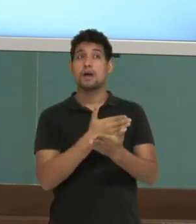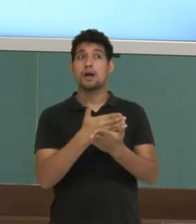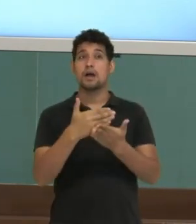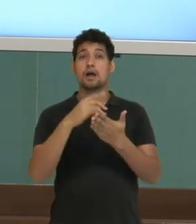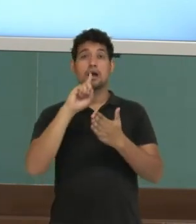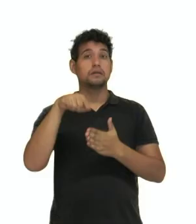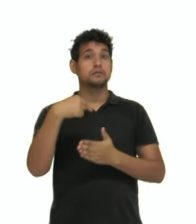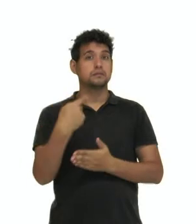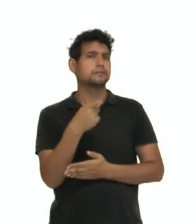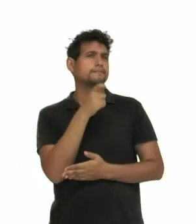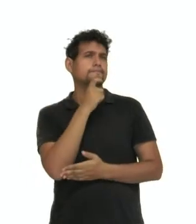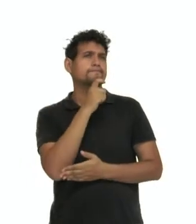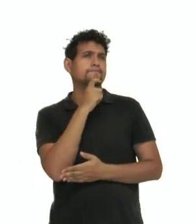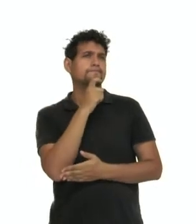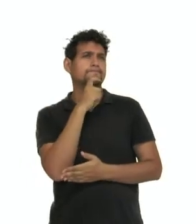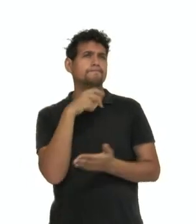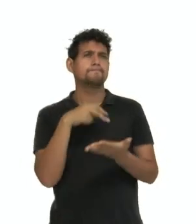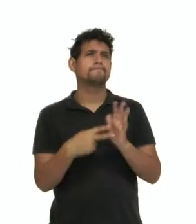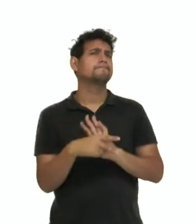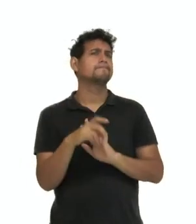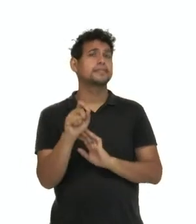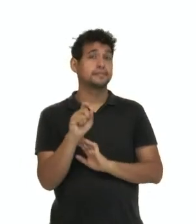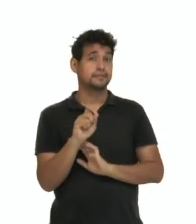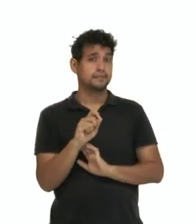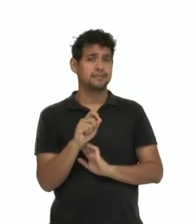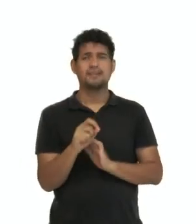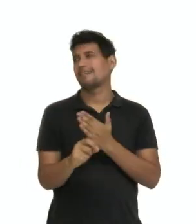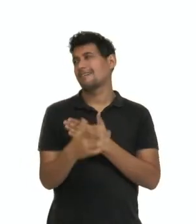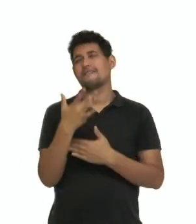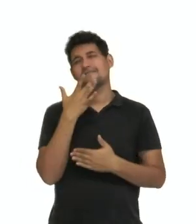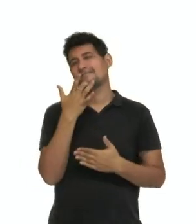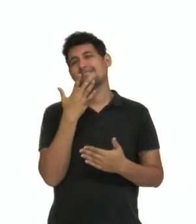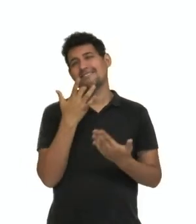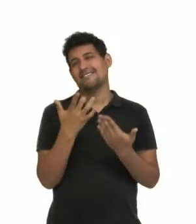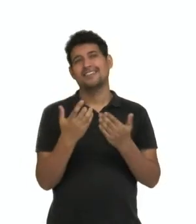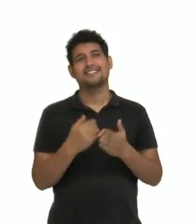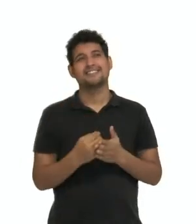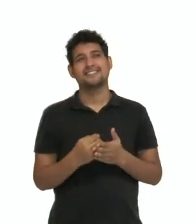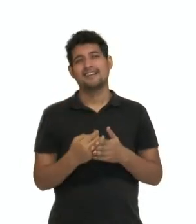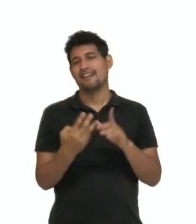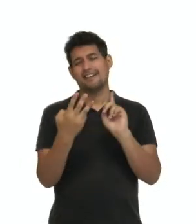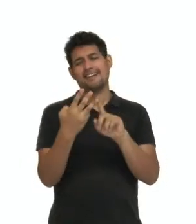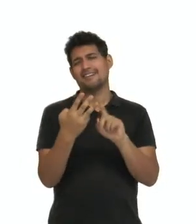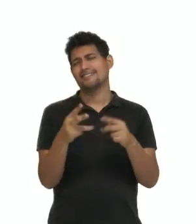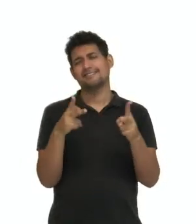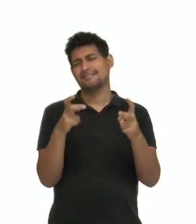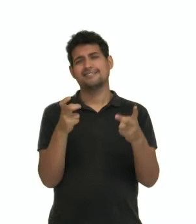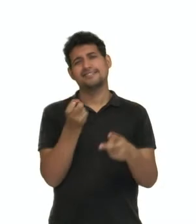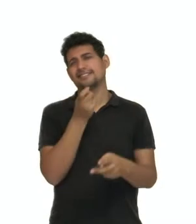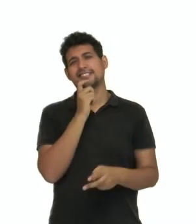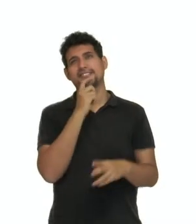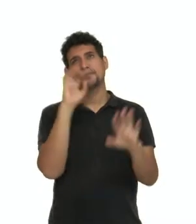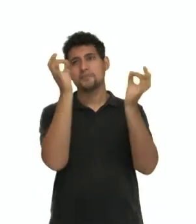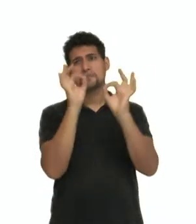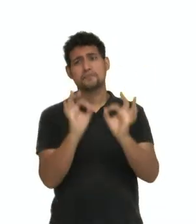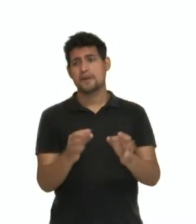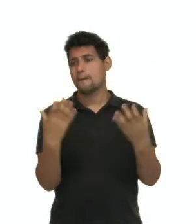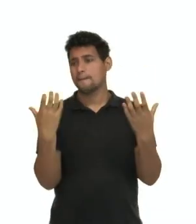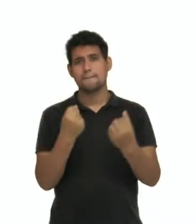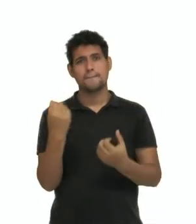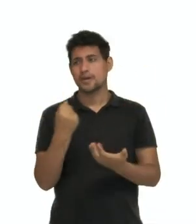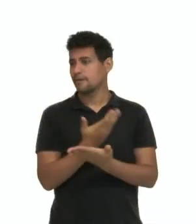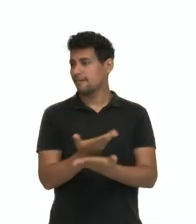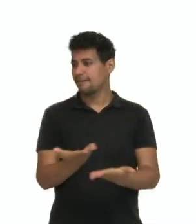próxima estação, que é o quê? Ah, essa foi fácil, Fabiano. A número 3 é o inverno, tá tudo